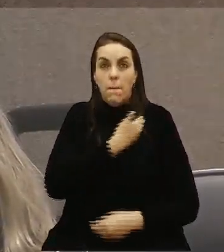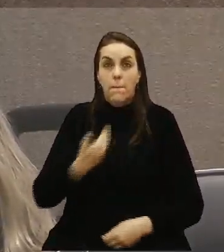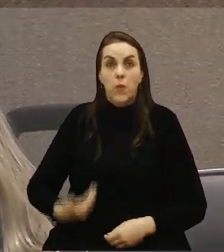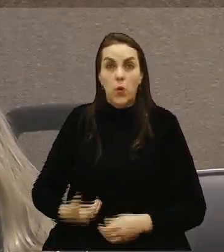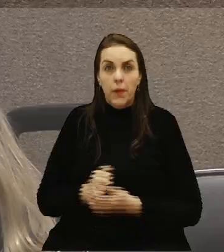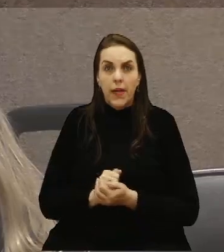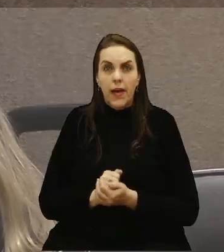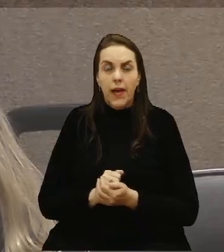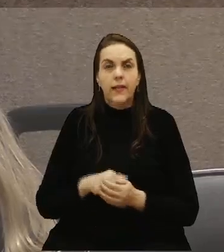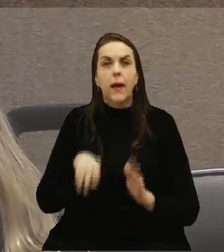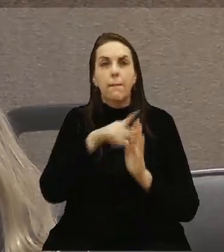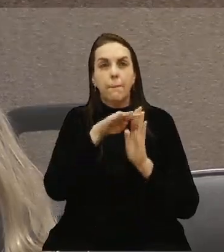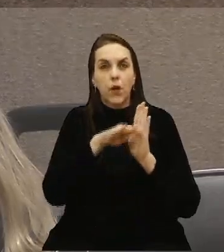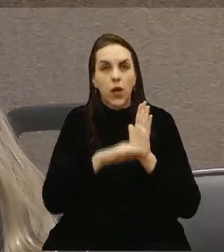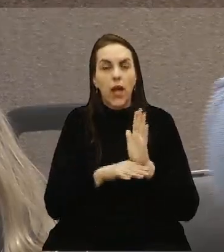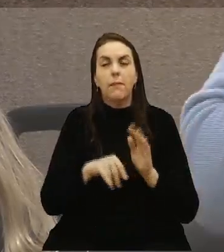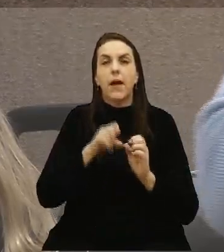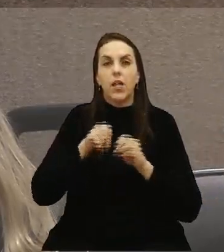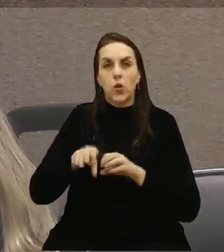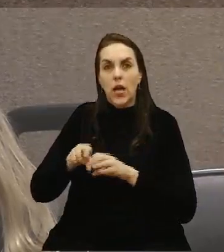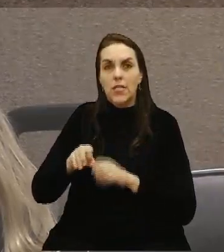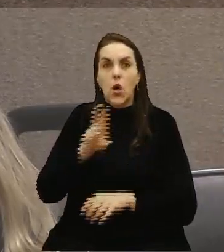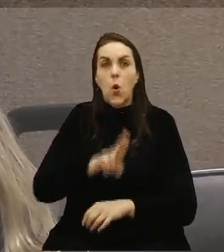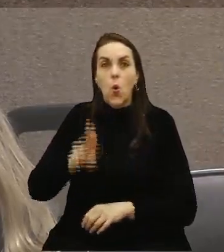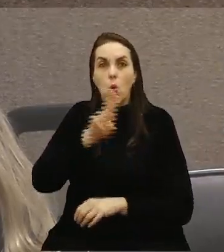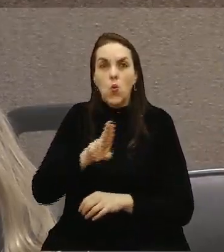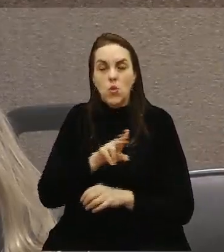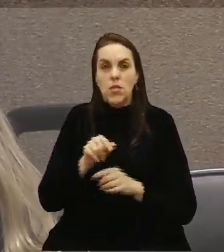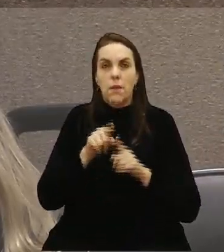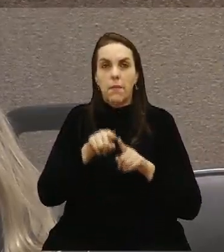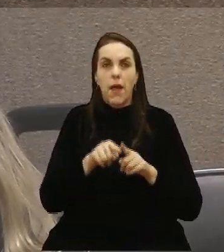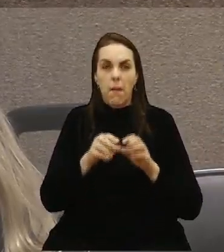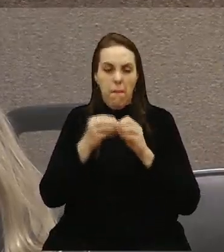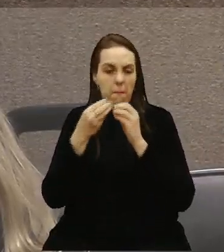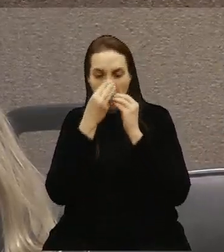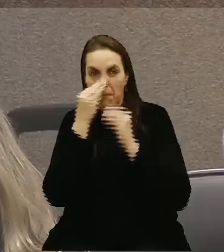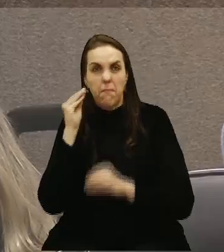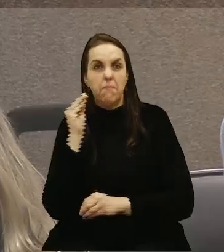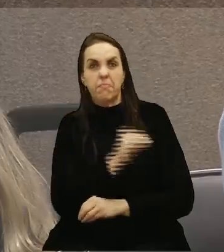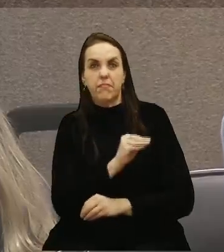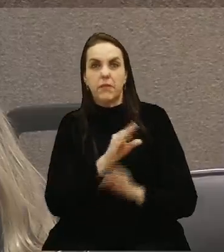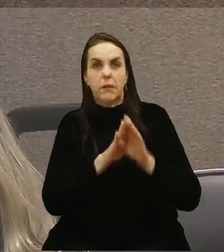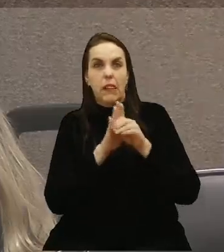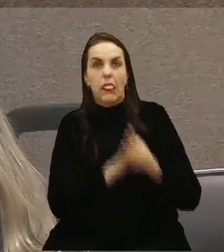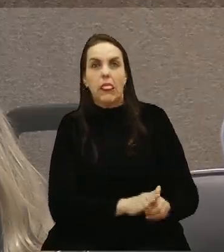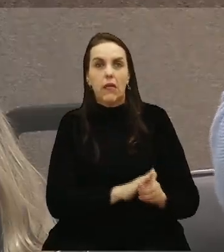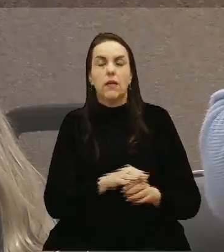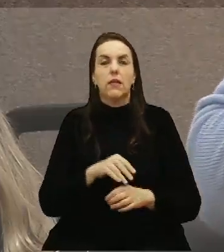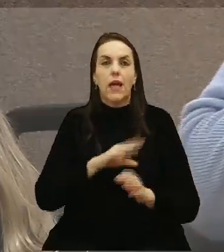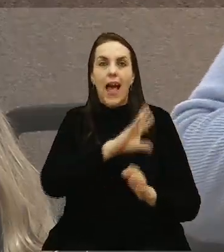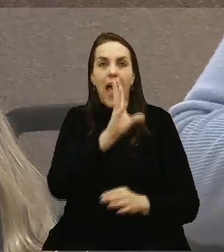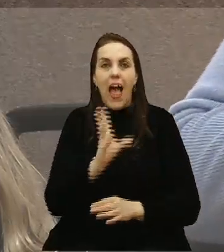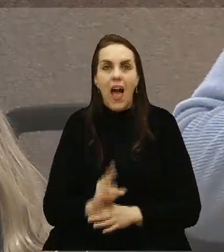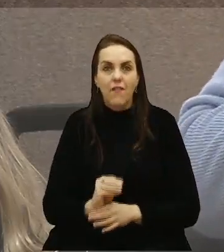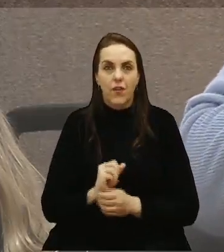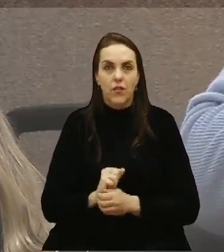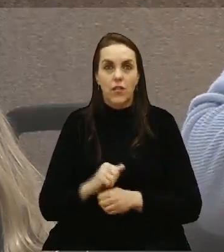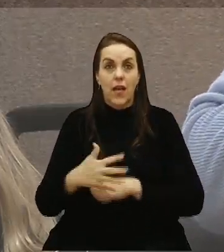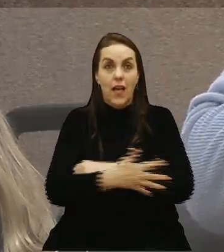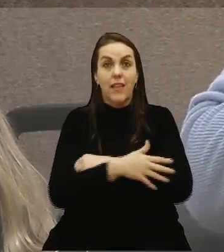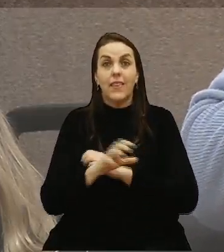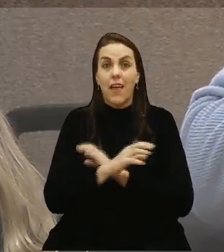ser para programas educativos, utilizam para marginalizar religiões afros. Tem favelas no Rio de Janeiro, eu estava lá